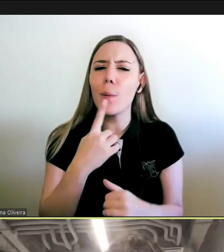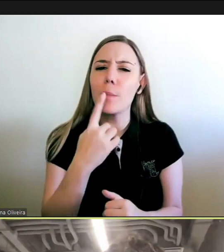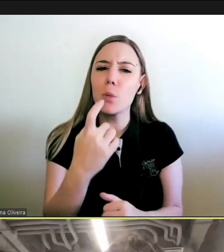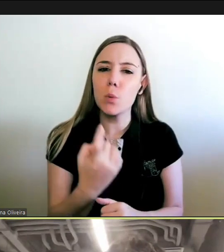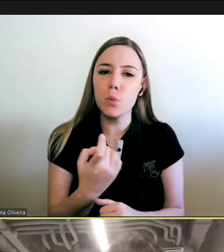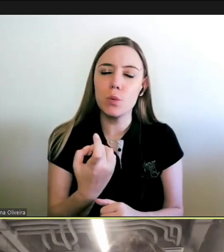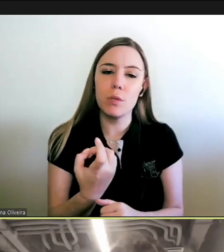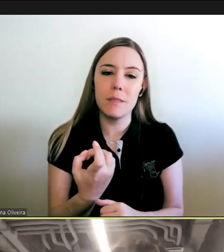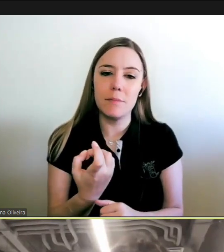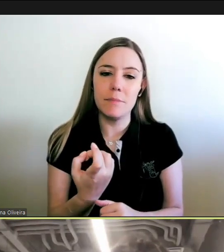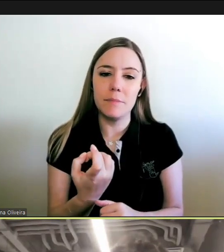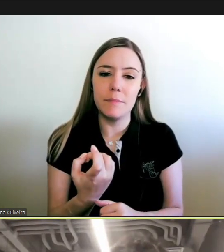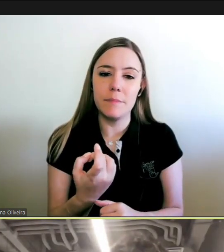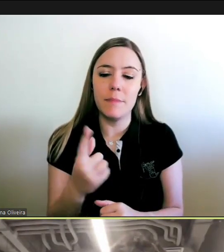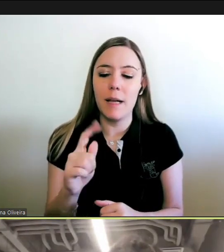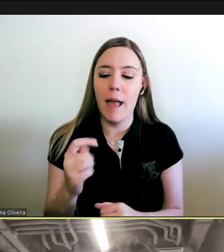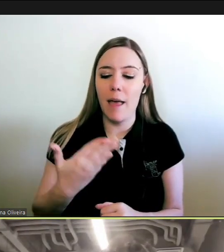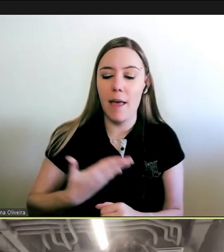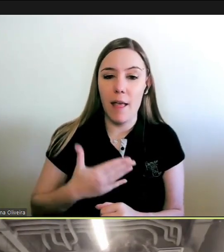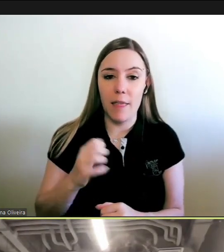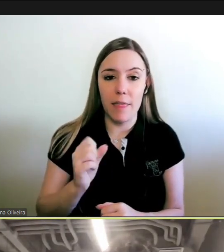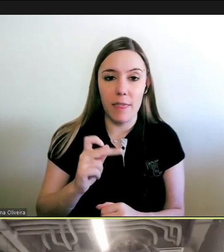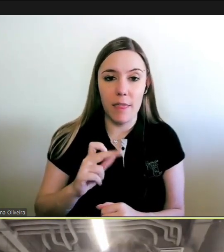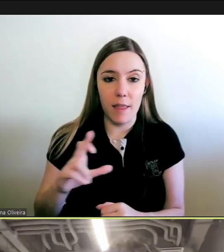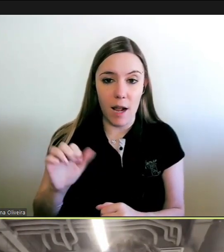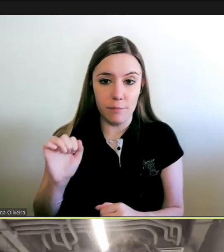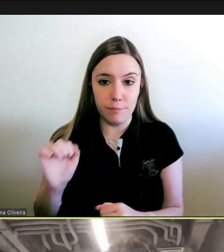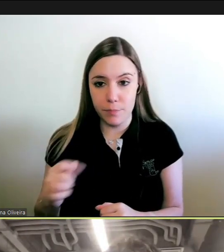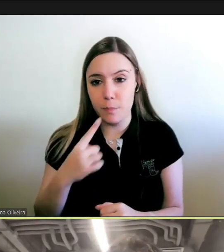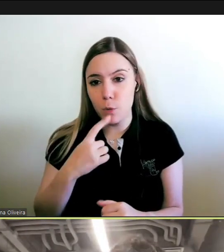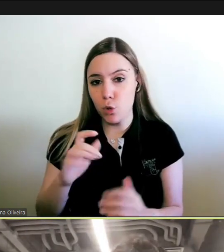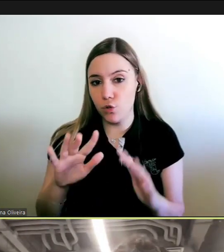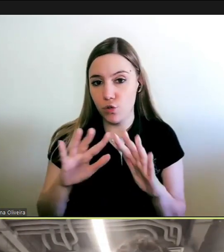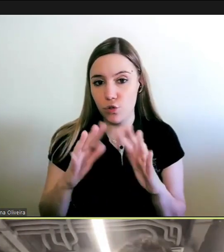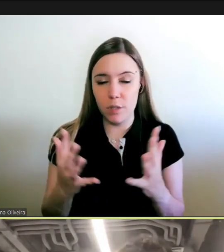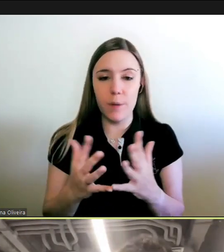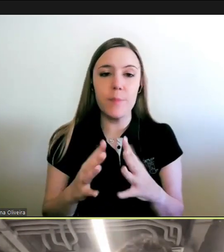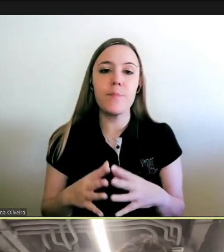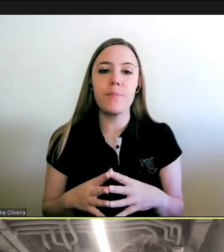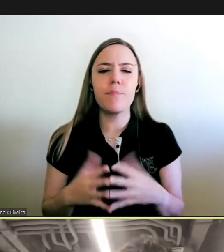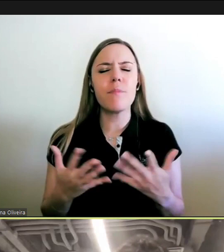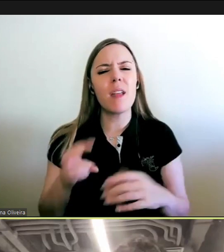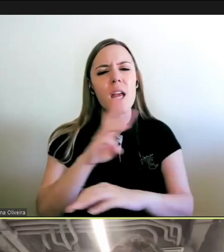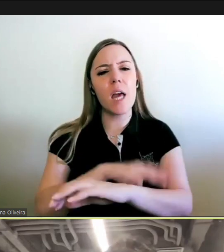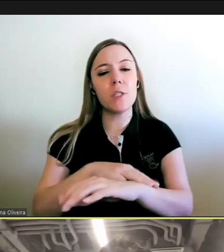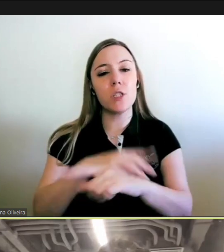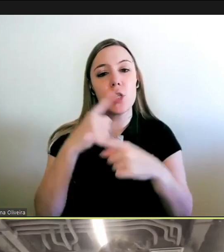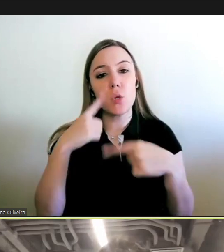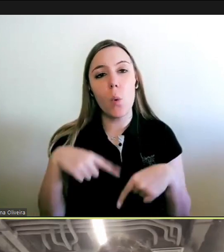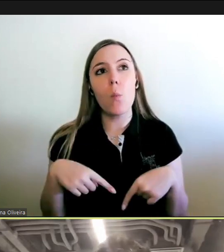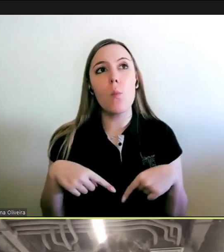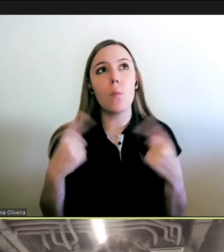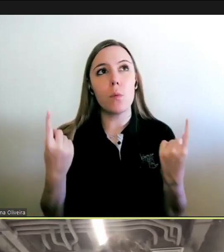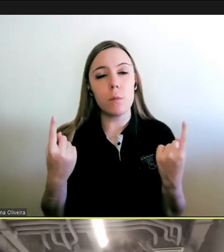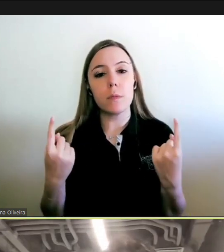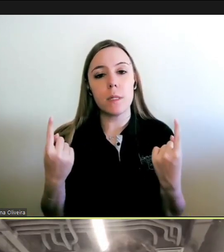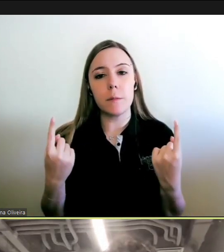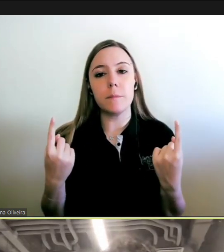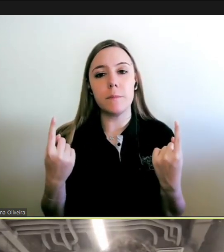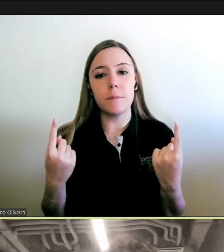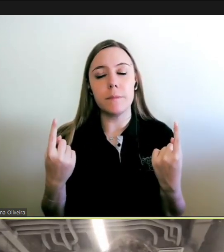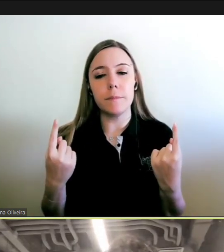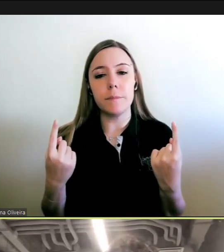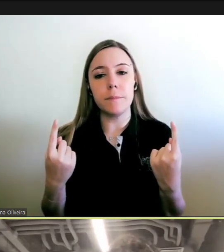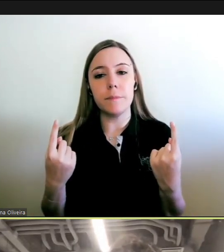pergunta do Edgar Fernandes, mais aberta. Como é que está a administração pública, ou como é que se vê na